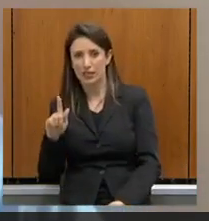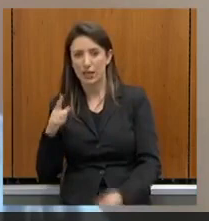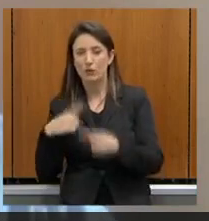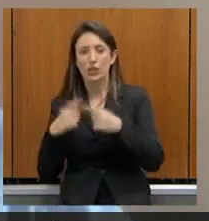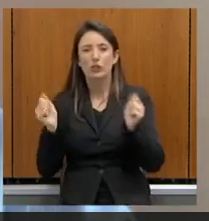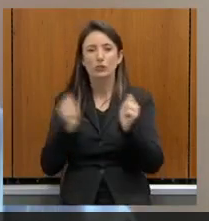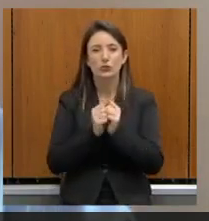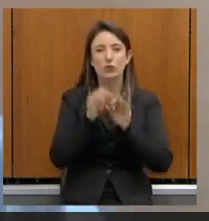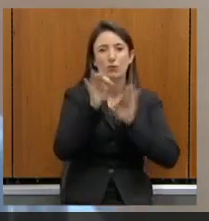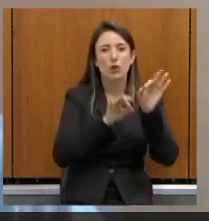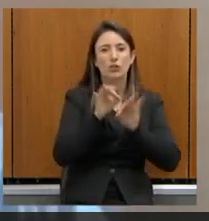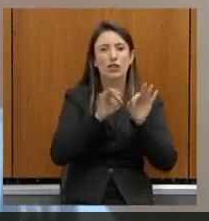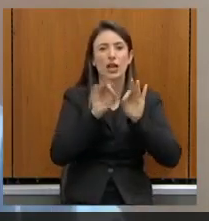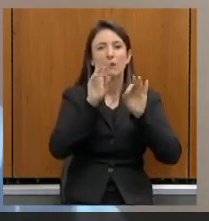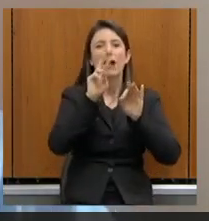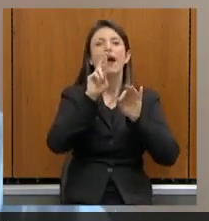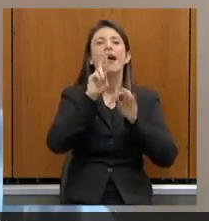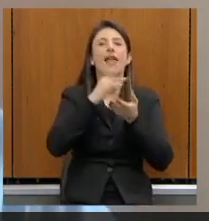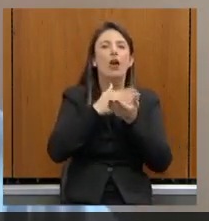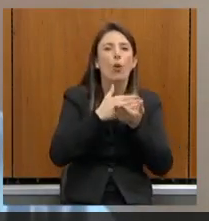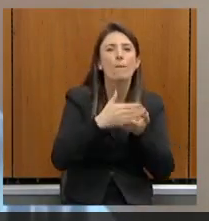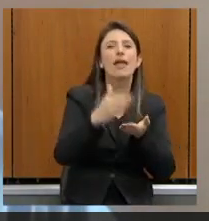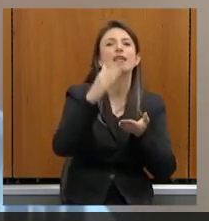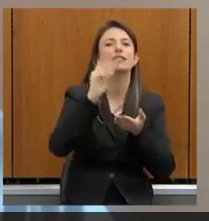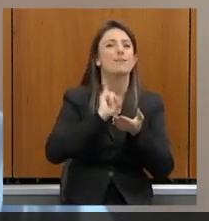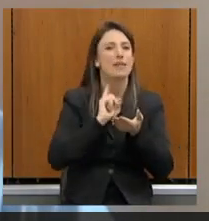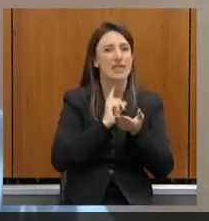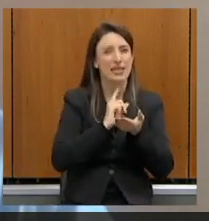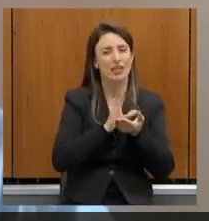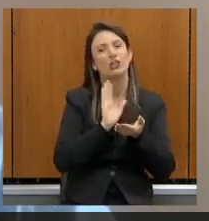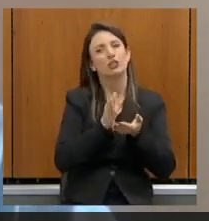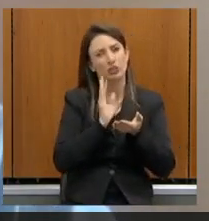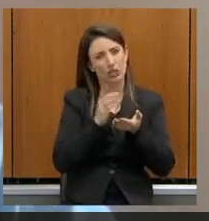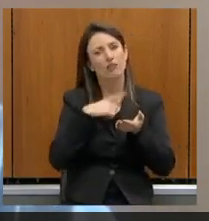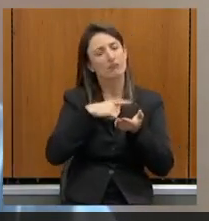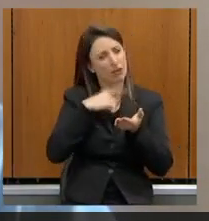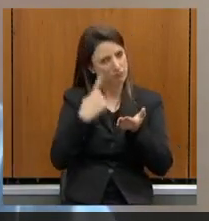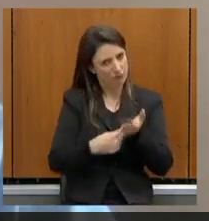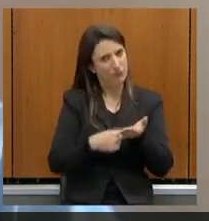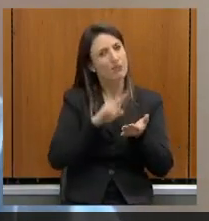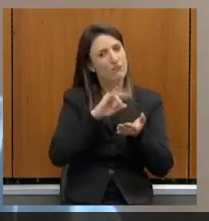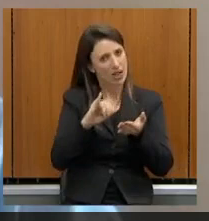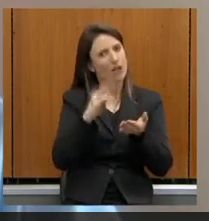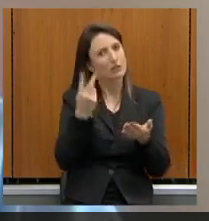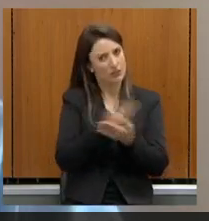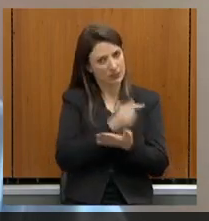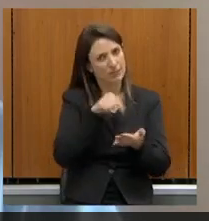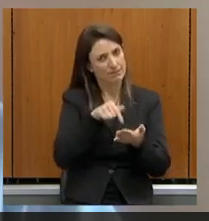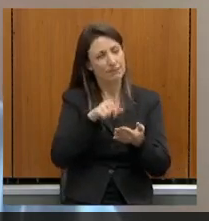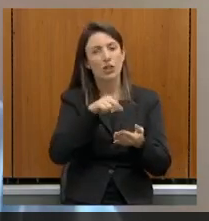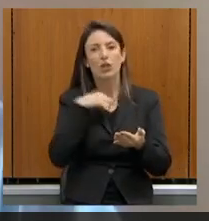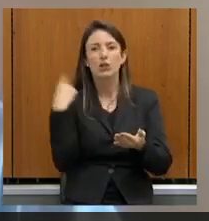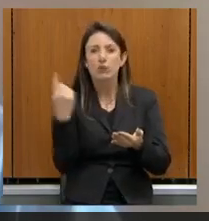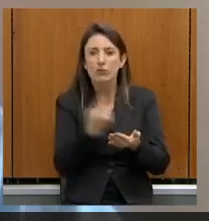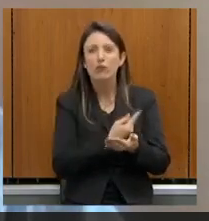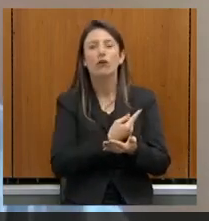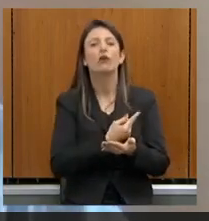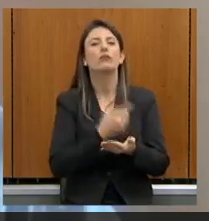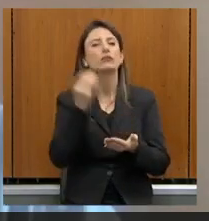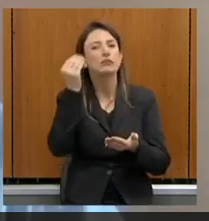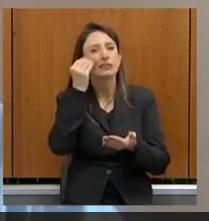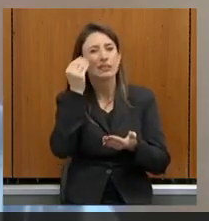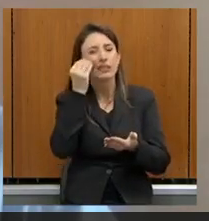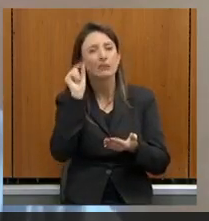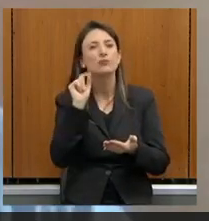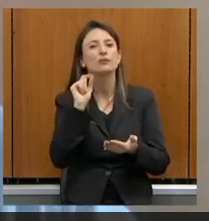Minas, que também já está instalado para ser aplicado, nós somarmos vetores